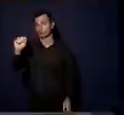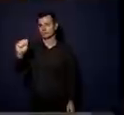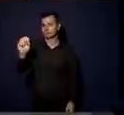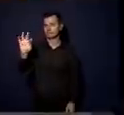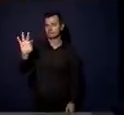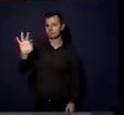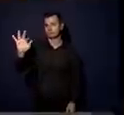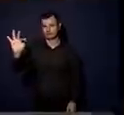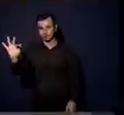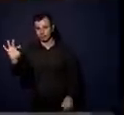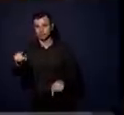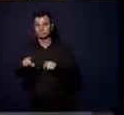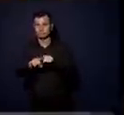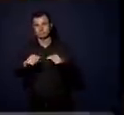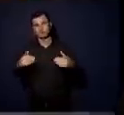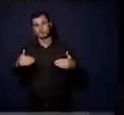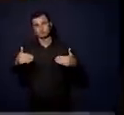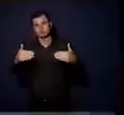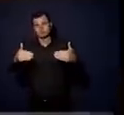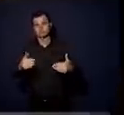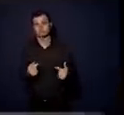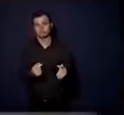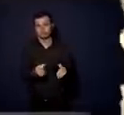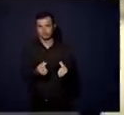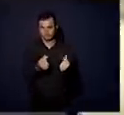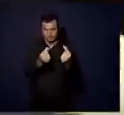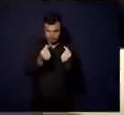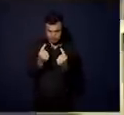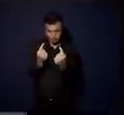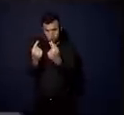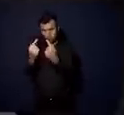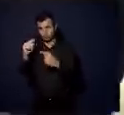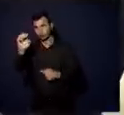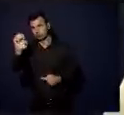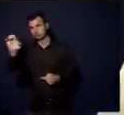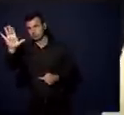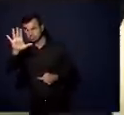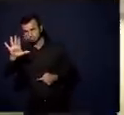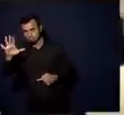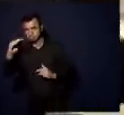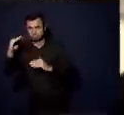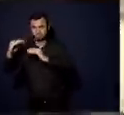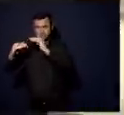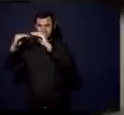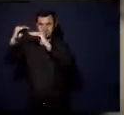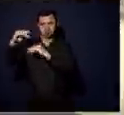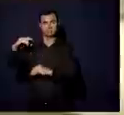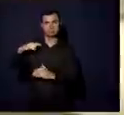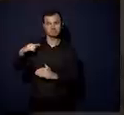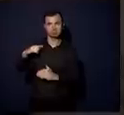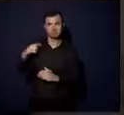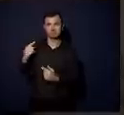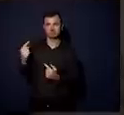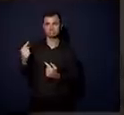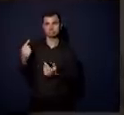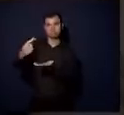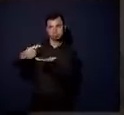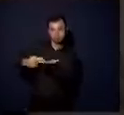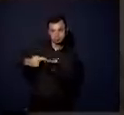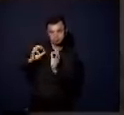essa esse relacionamento com os estados avançando vai eventualmente se chegar enfim um bom denominador comum